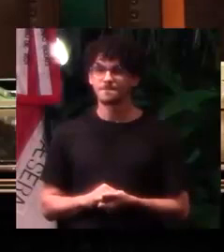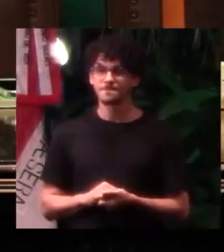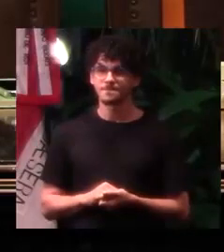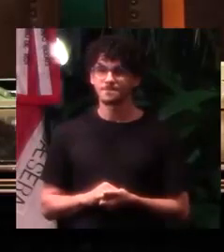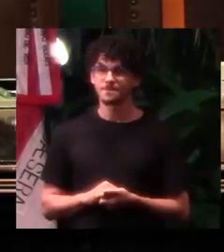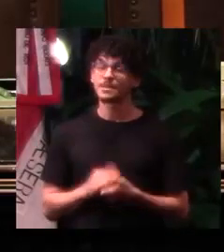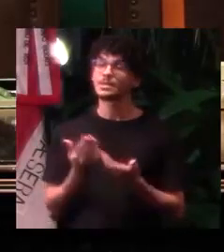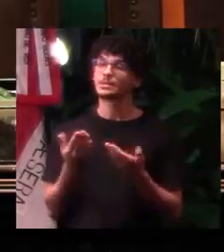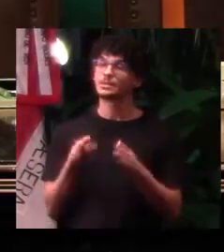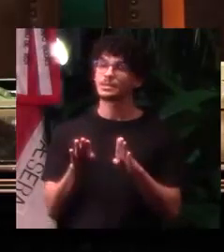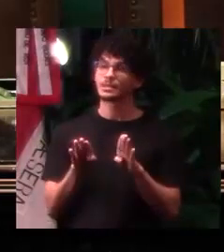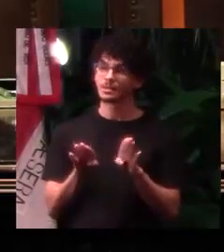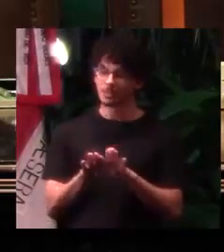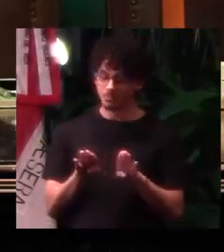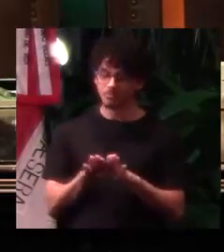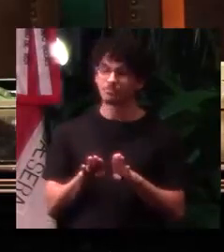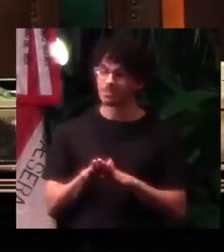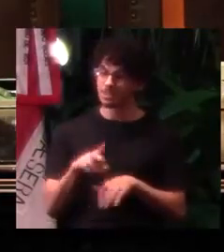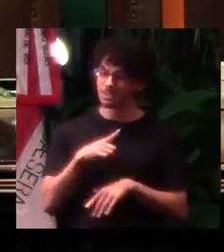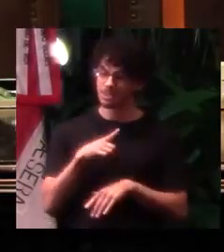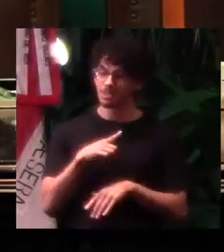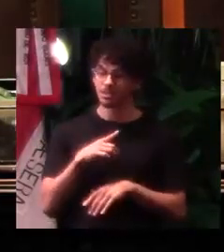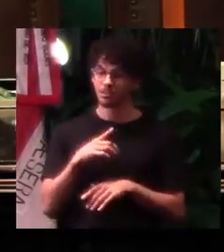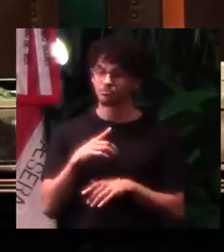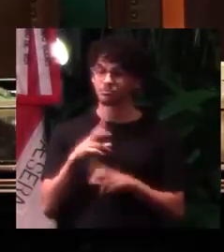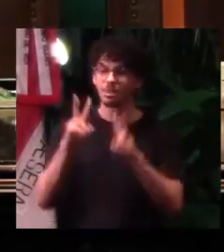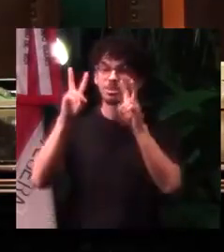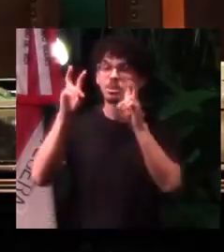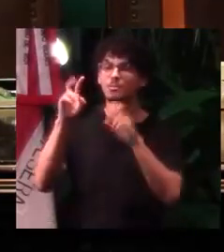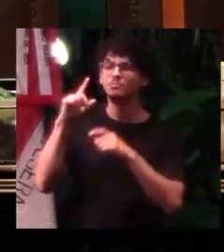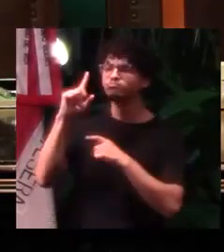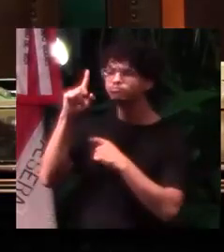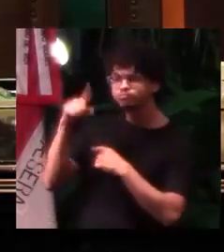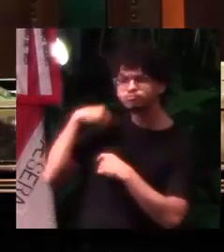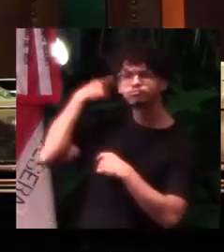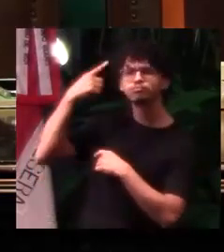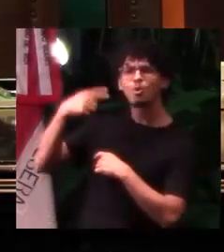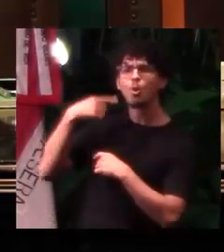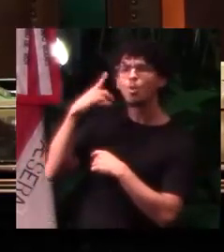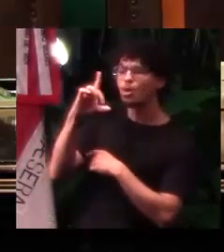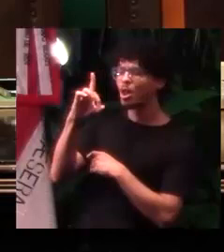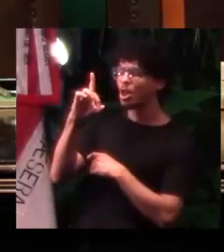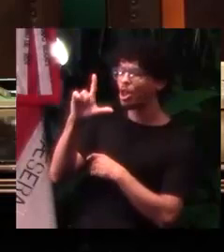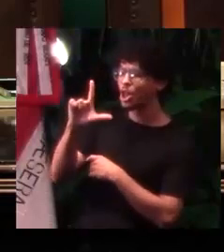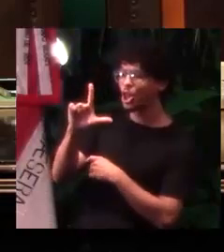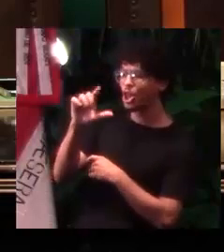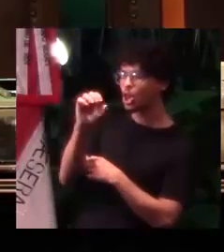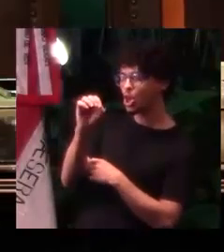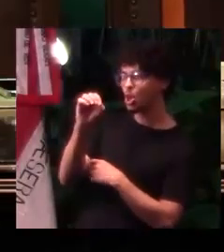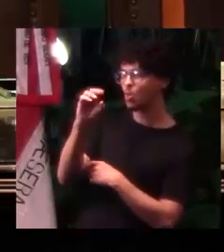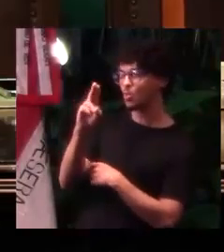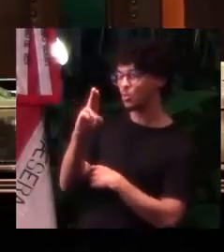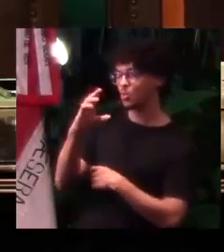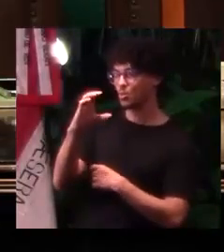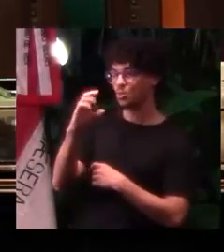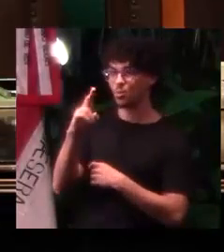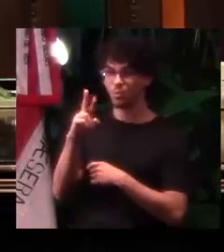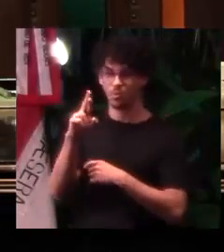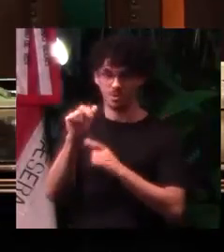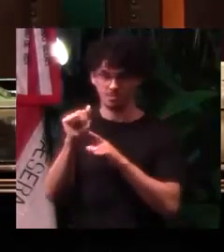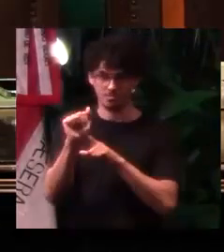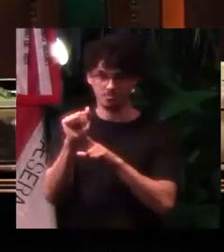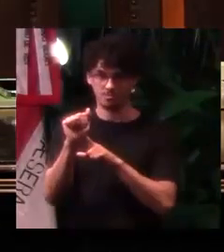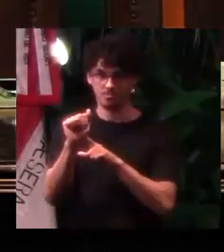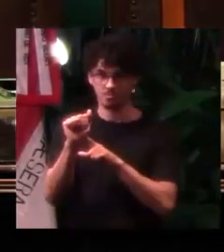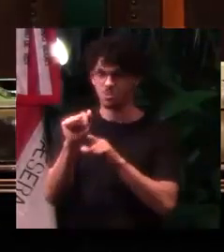Há também a questão da loucura, não é? A questão da loucura, como aparece aqui, me lembra um pouco a questão de